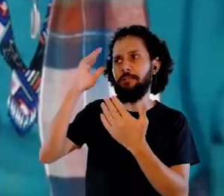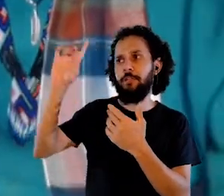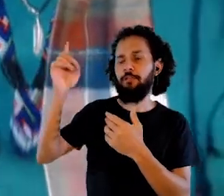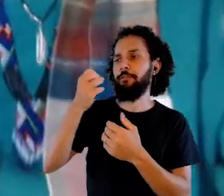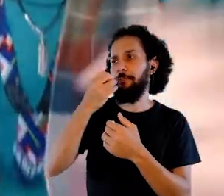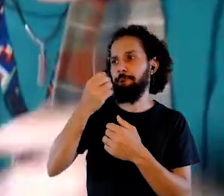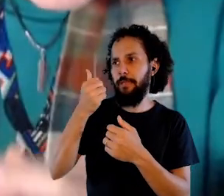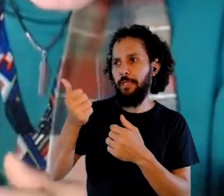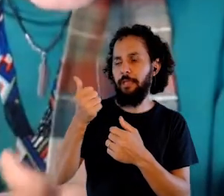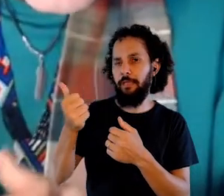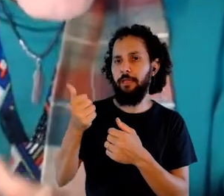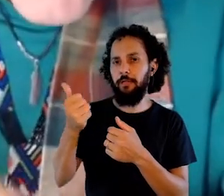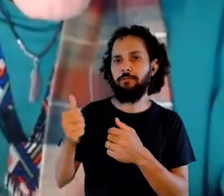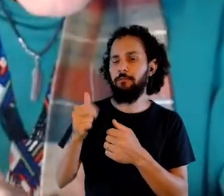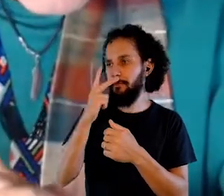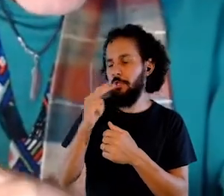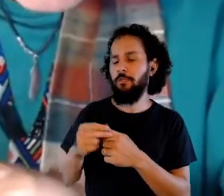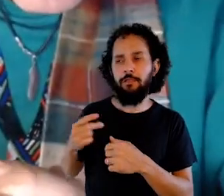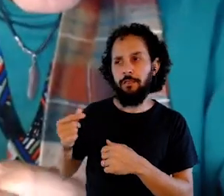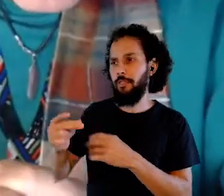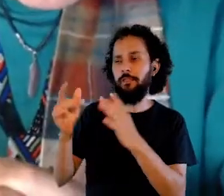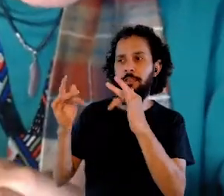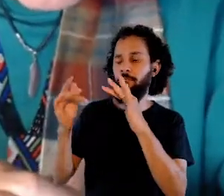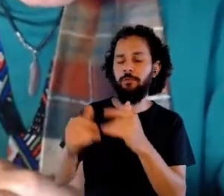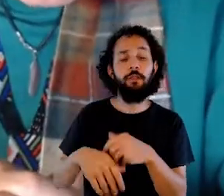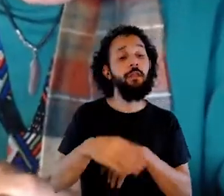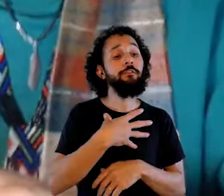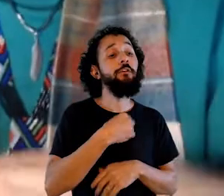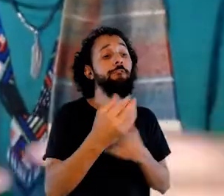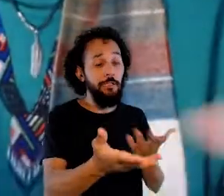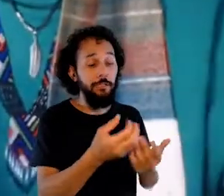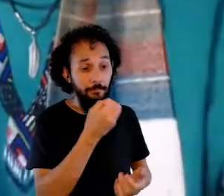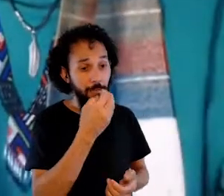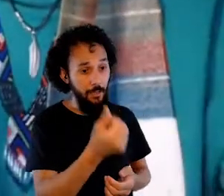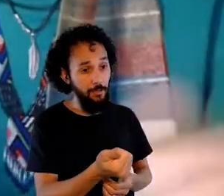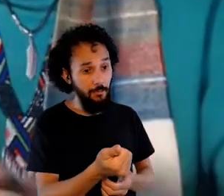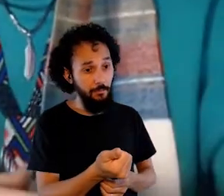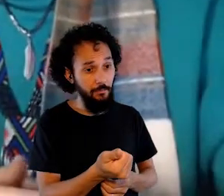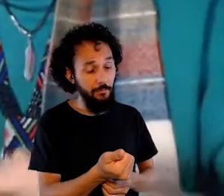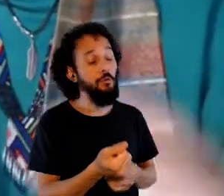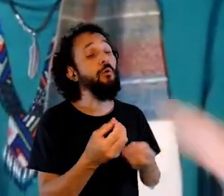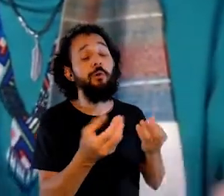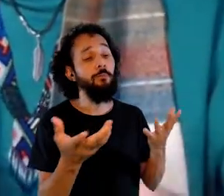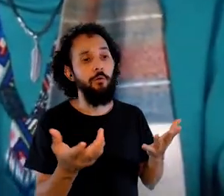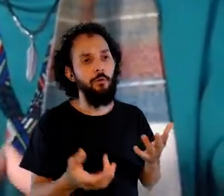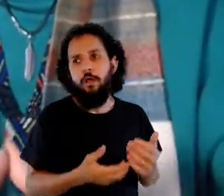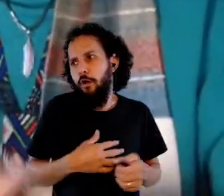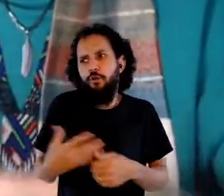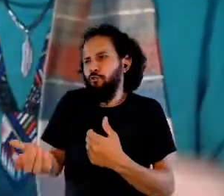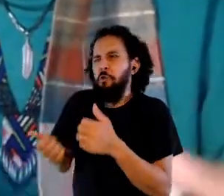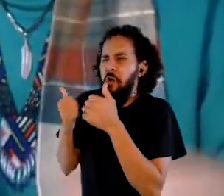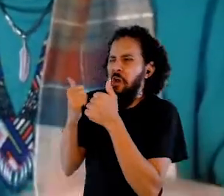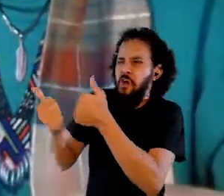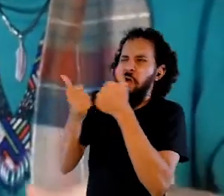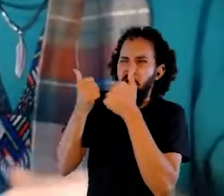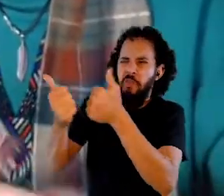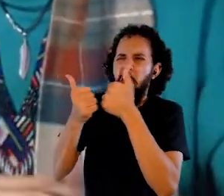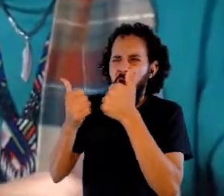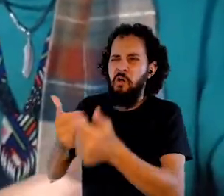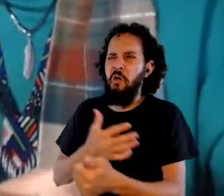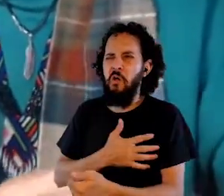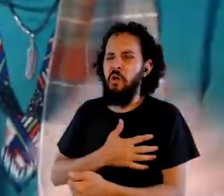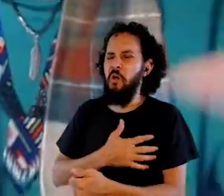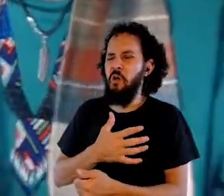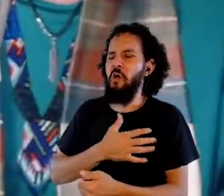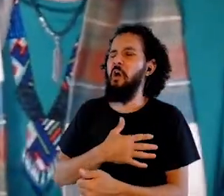namorados. E com seus filhos, como é que vocês são? Como é que tá? Não, os meninos estão ótimos. O menino já está agora, vai entrar no campeonato a semana